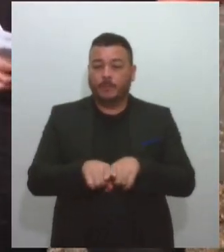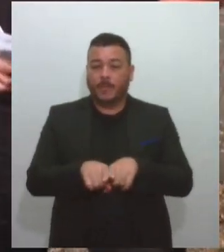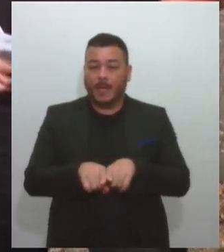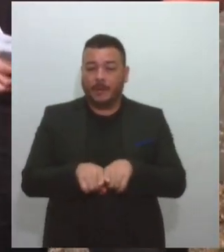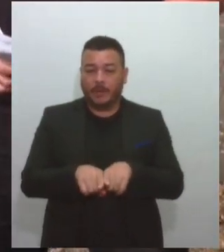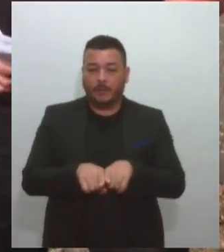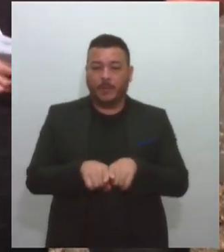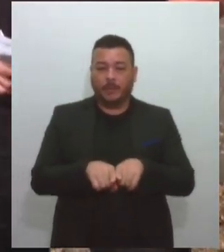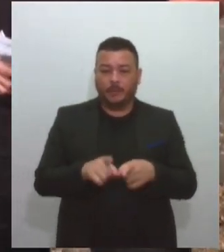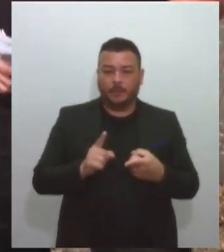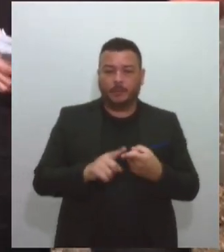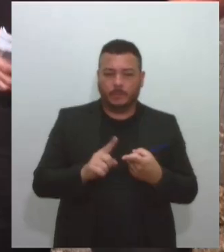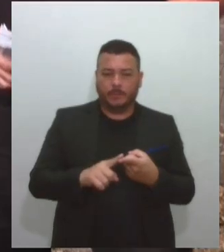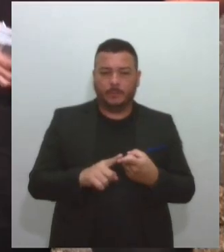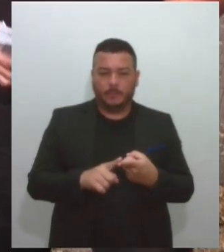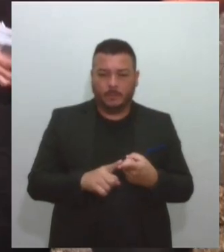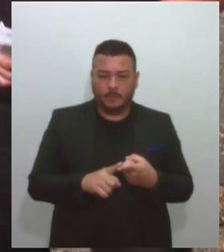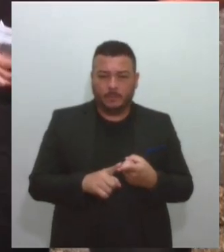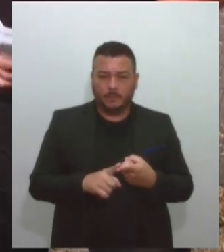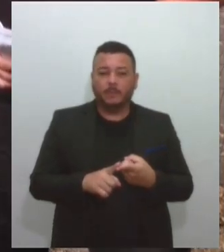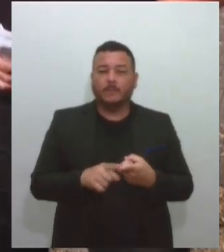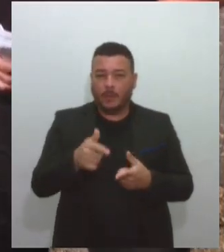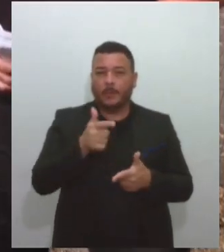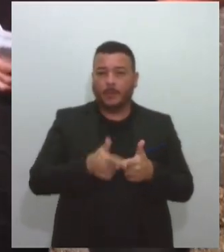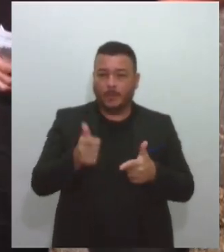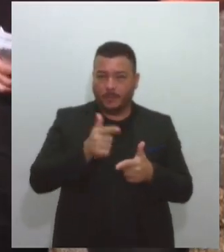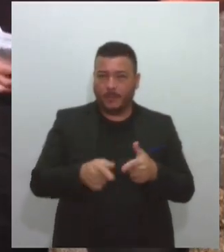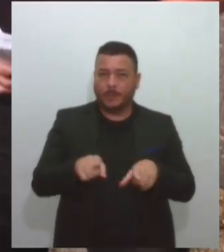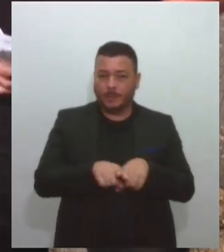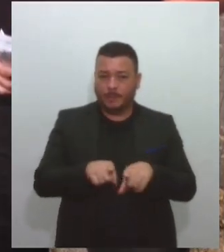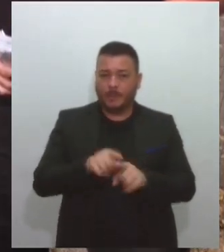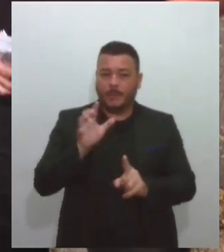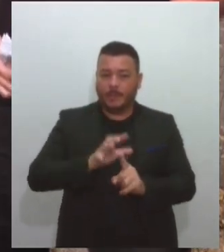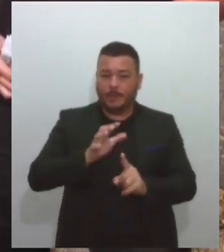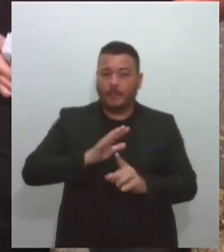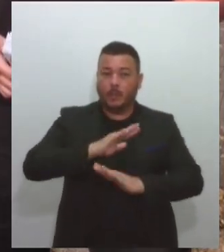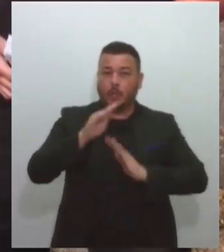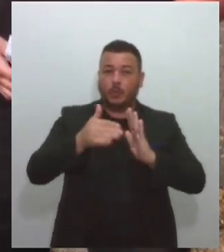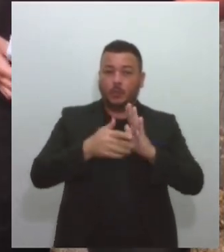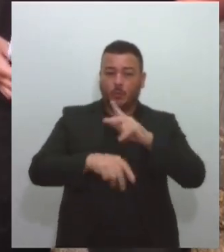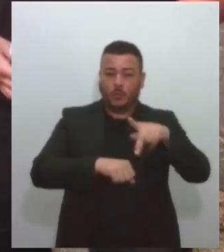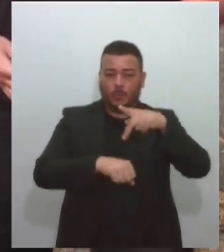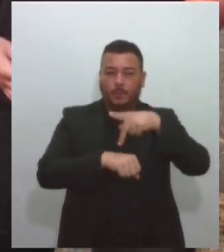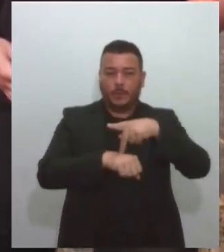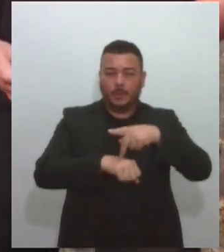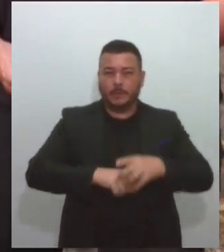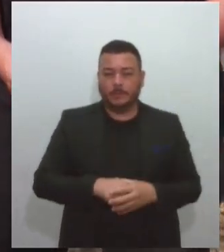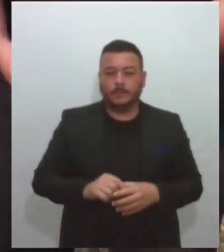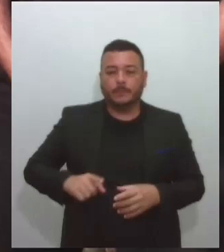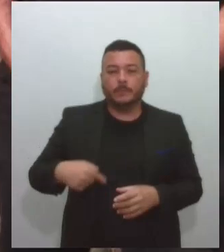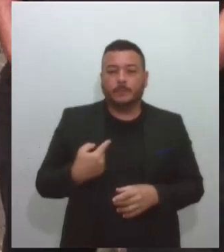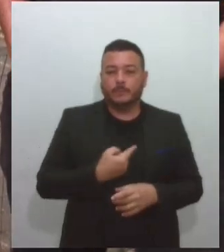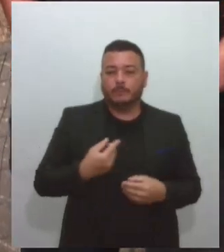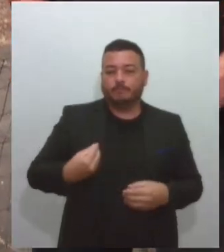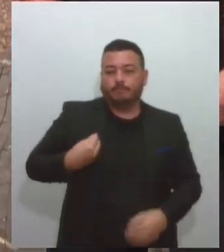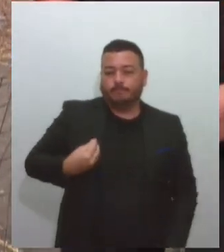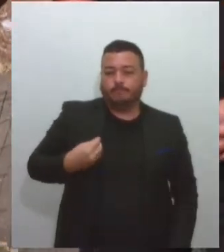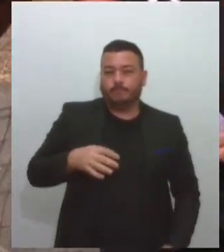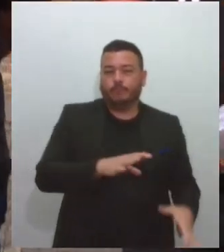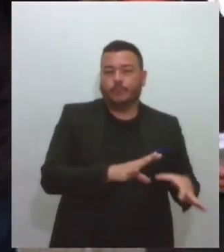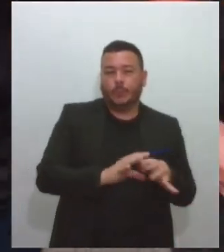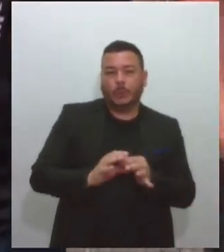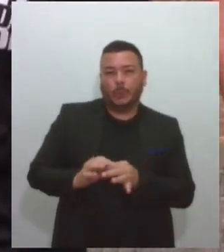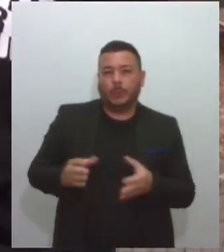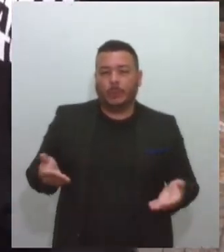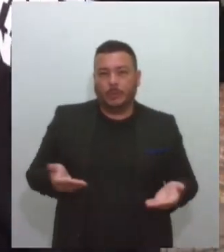nacionais, porque é um problema que repercute no país todo. Né? A gente vive num contexto em que hoje, no